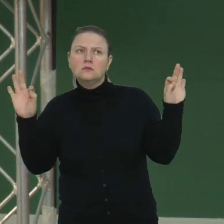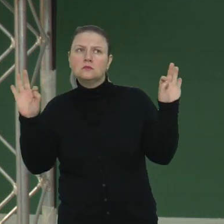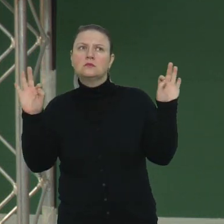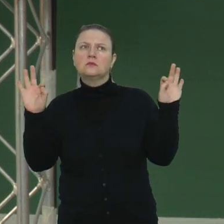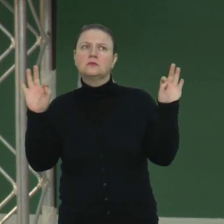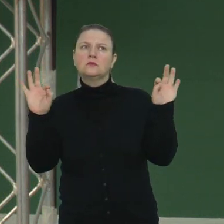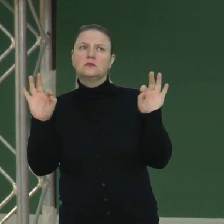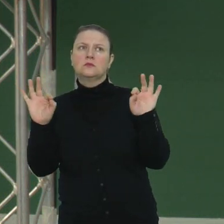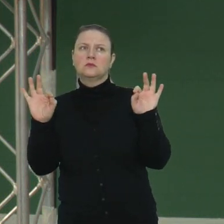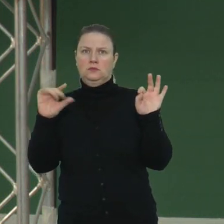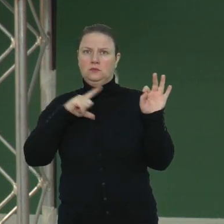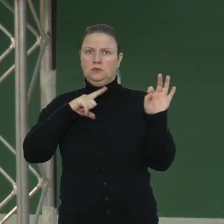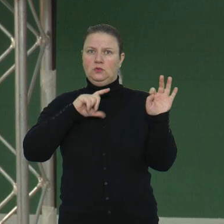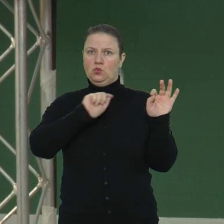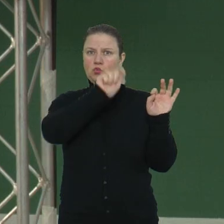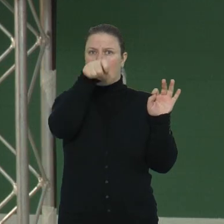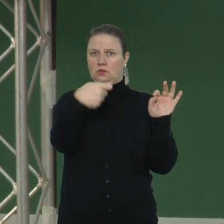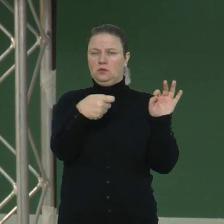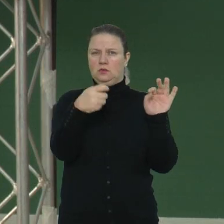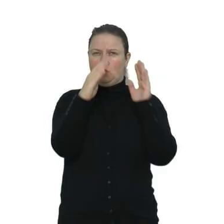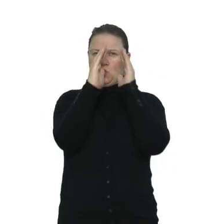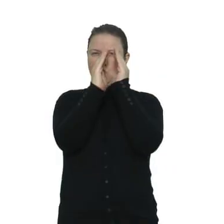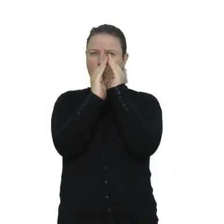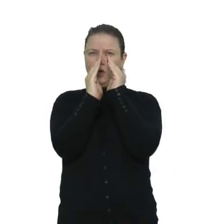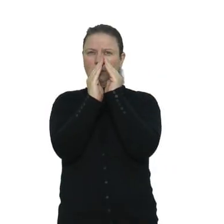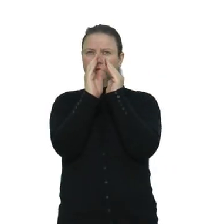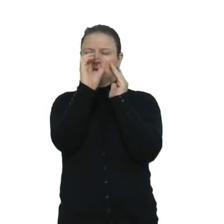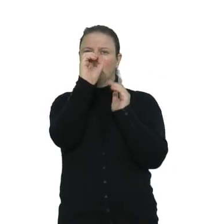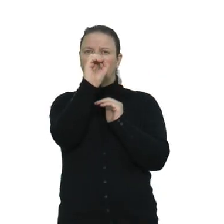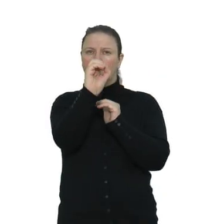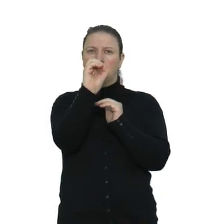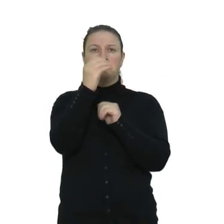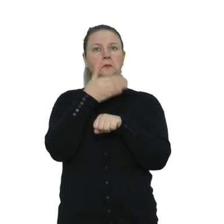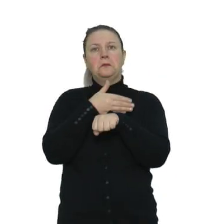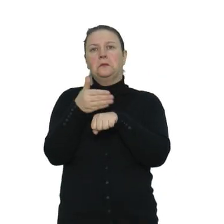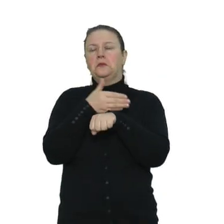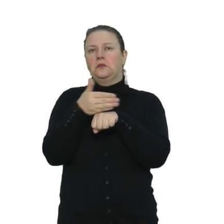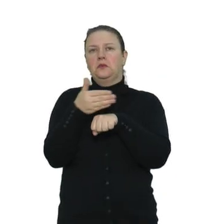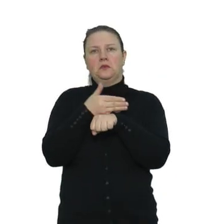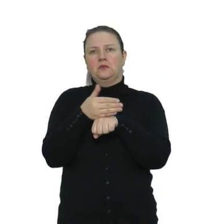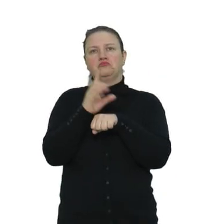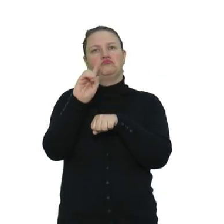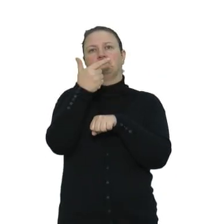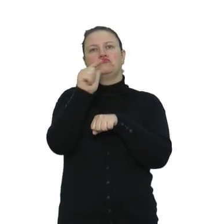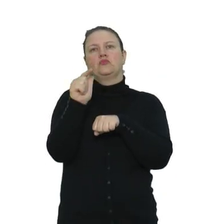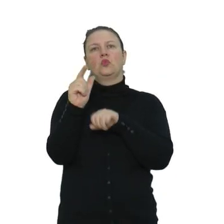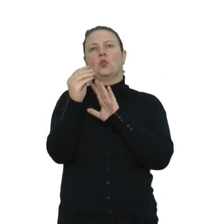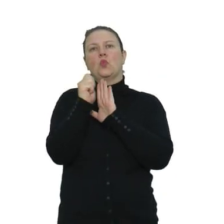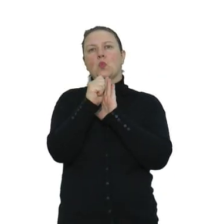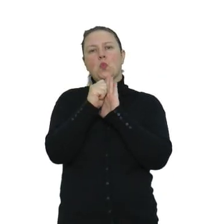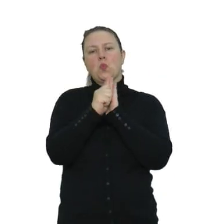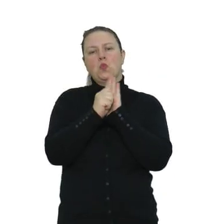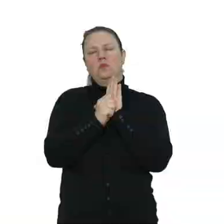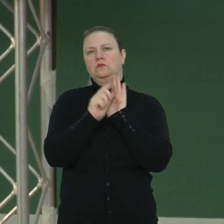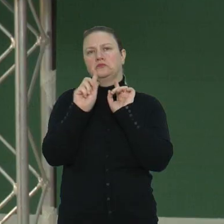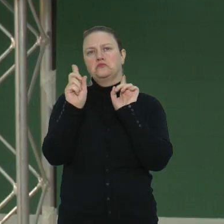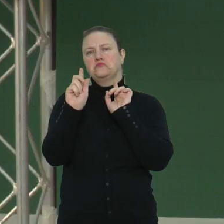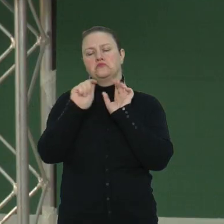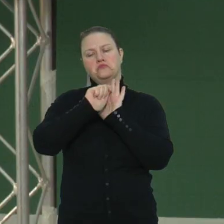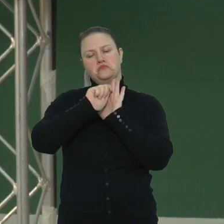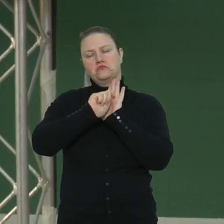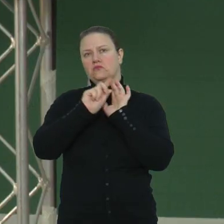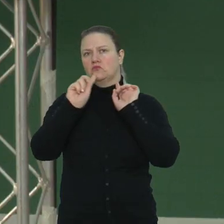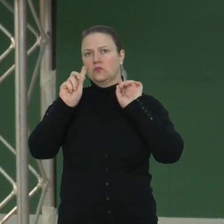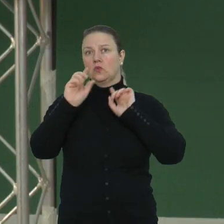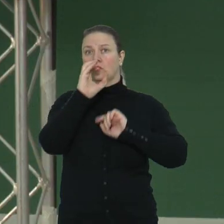essa bolinha, esse, né, um símbolo mais ovalzinho, ele está o quê? Bem branco. Ele não está preenchido. O que quer dizer isso? Quer dizer que o